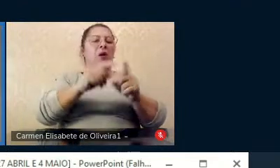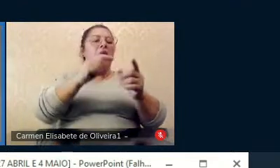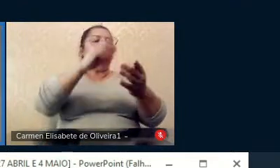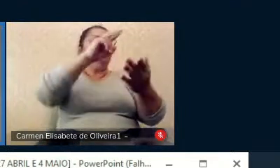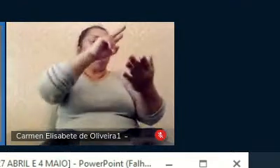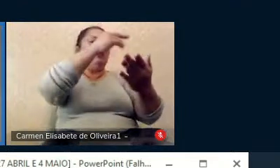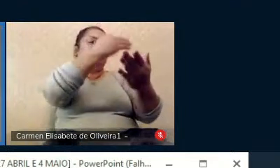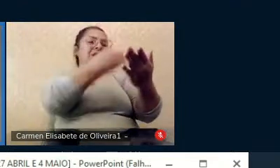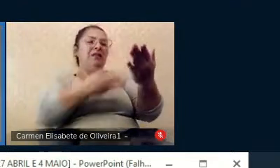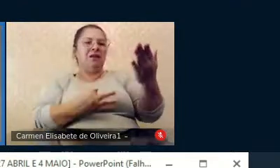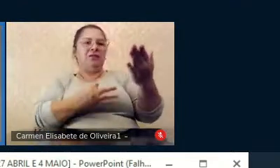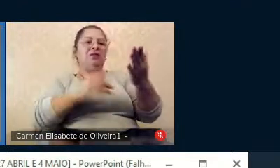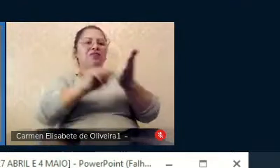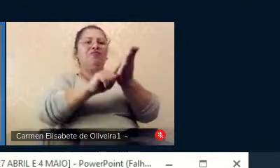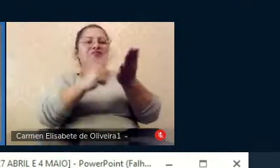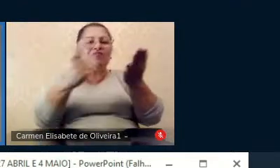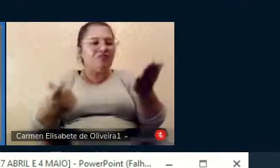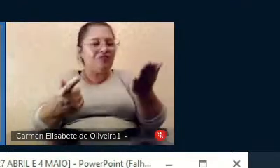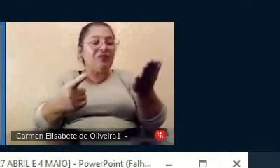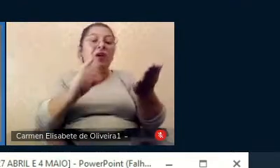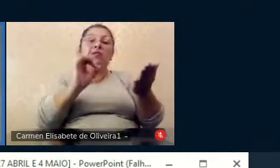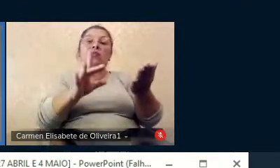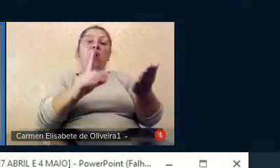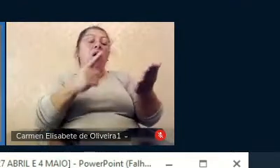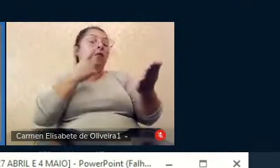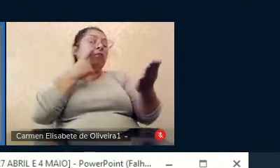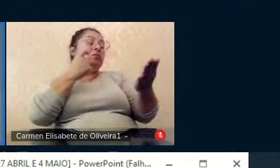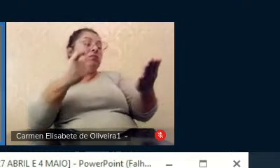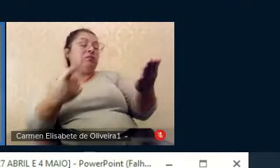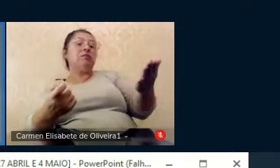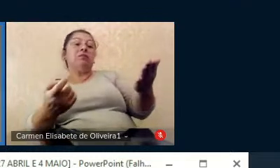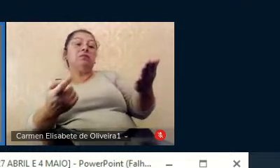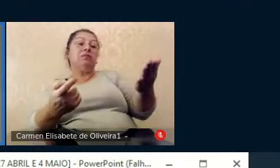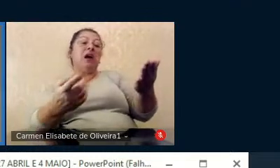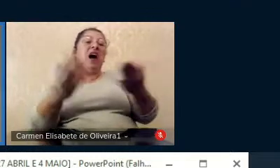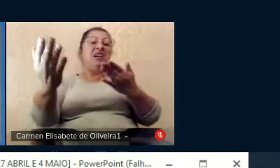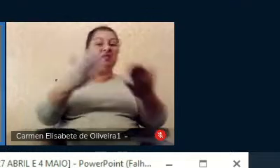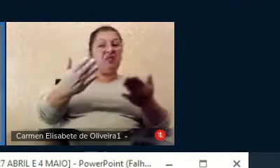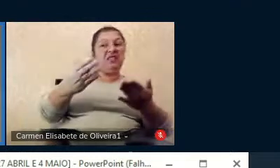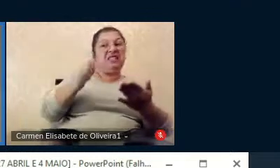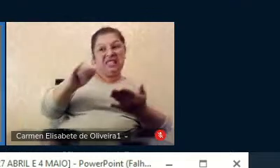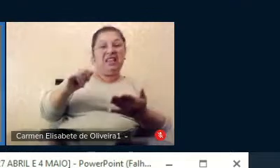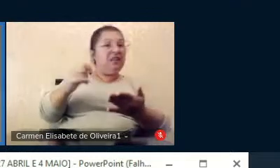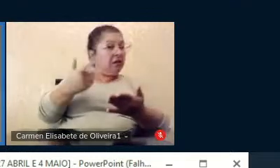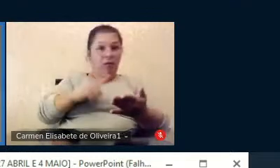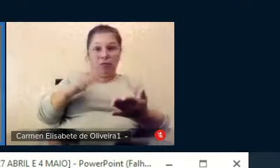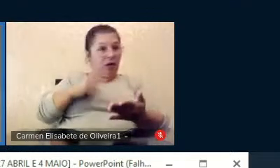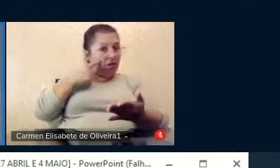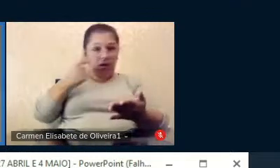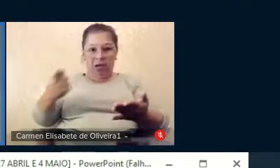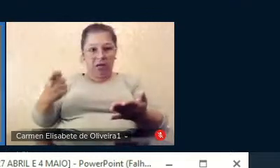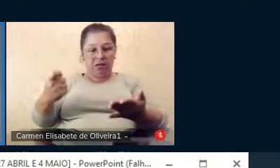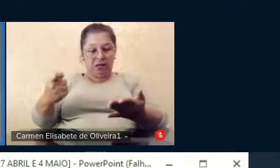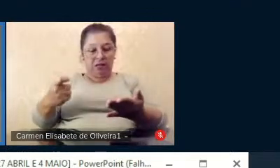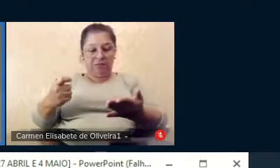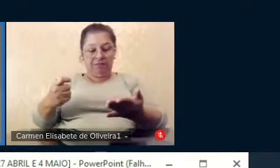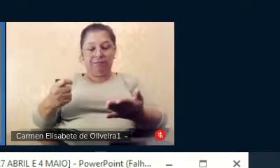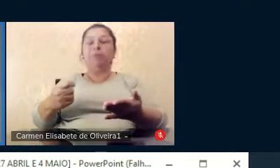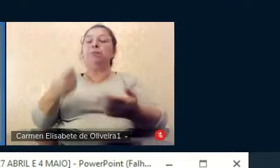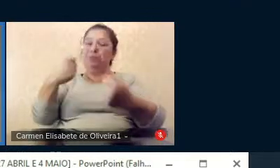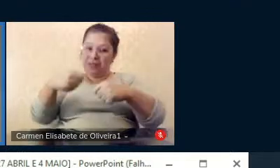A gente lê o que nos interessa também, e às vezes o que não nos interessa tem que ler também, né? Mas como a linguagem é mais